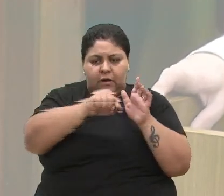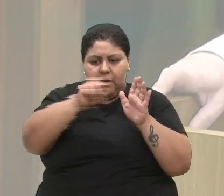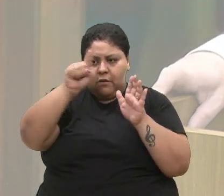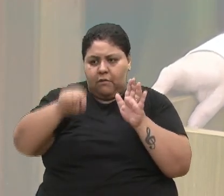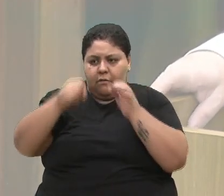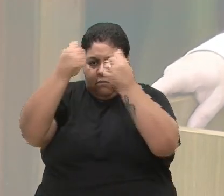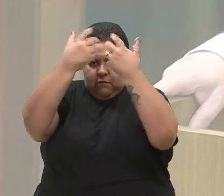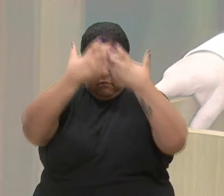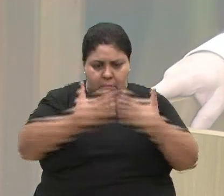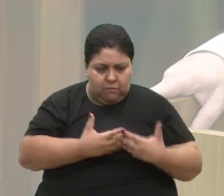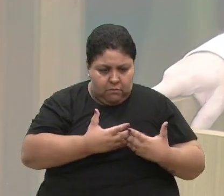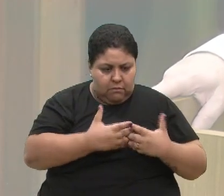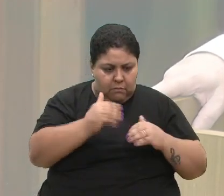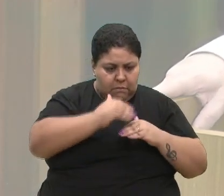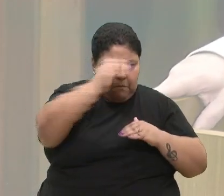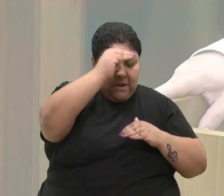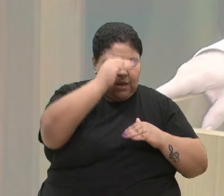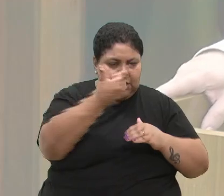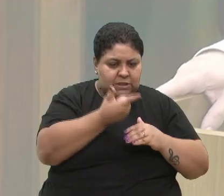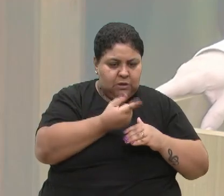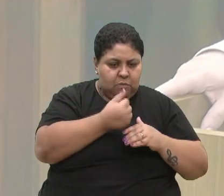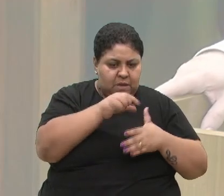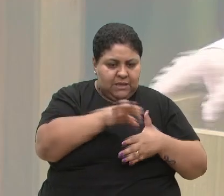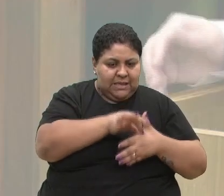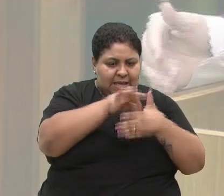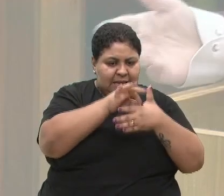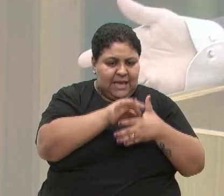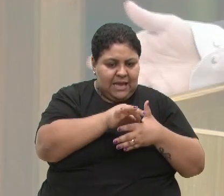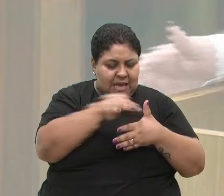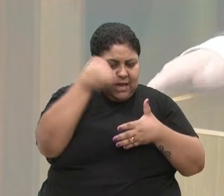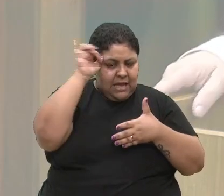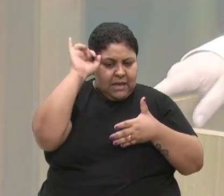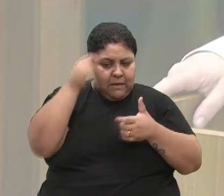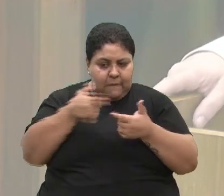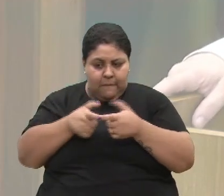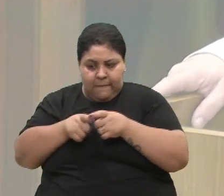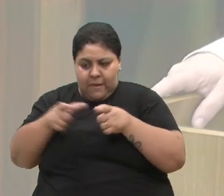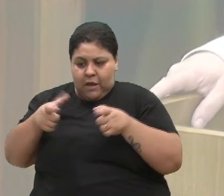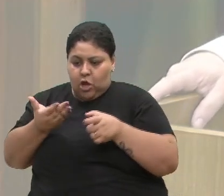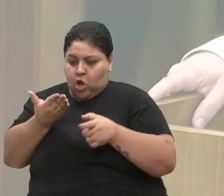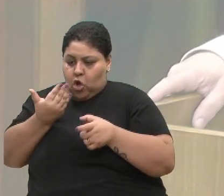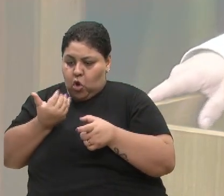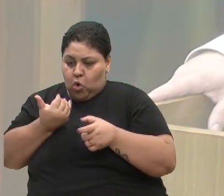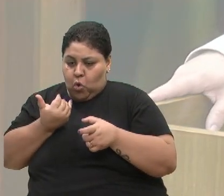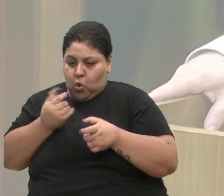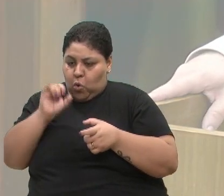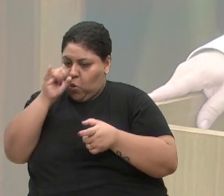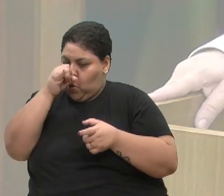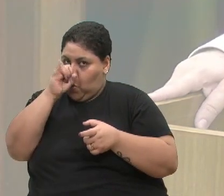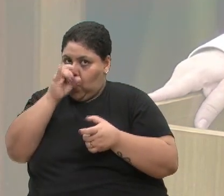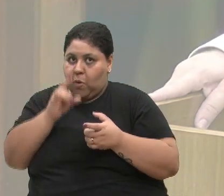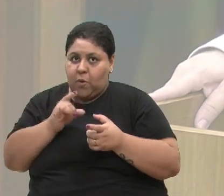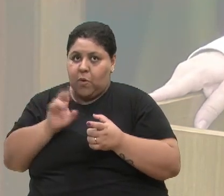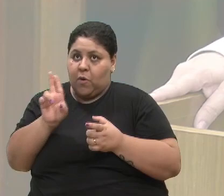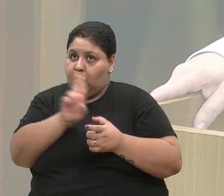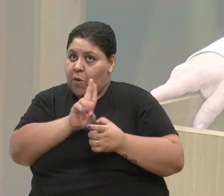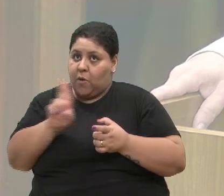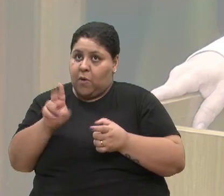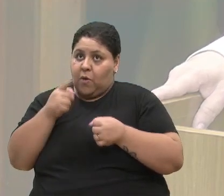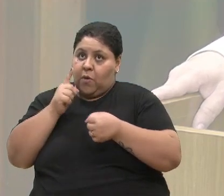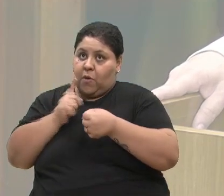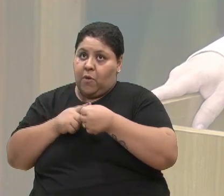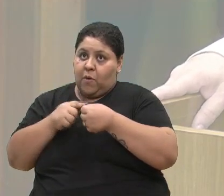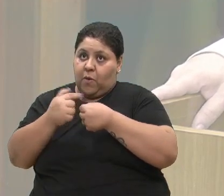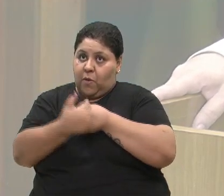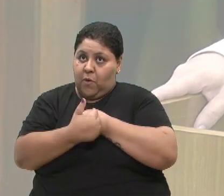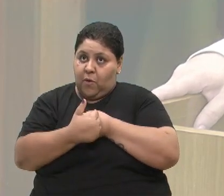mais aumenta a carne de gado, maior aumenta o consumo da carne de porco. Isso chama-se elasticidade cruzada